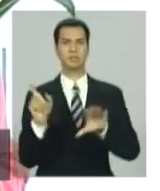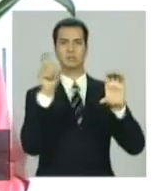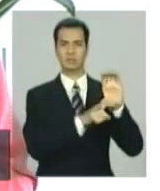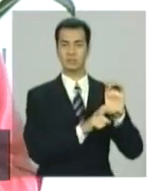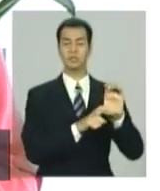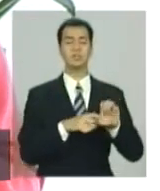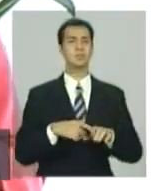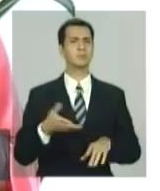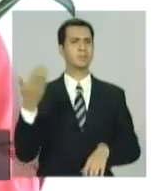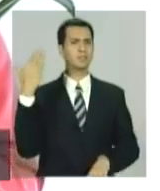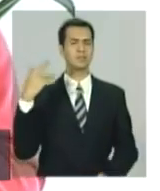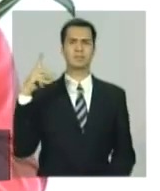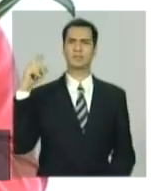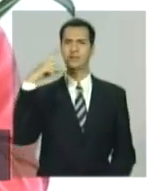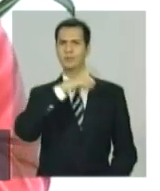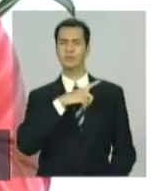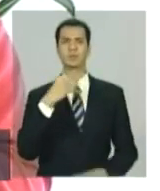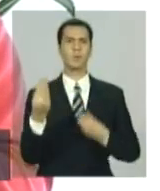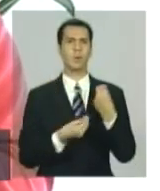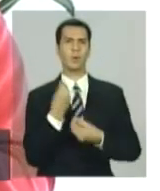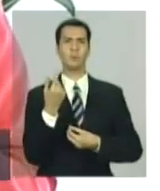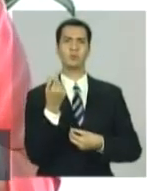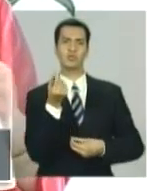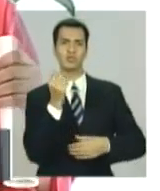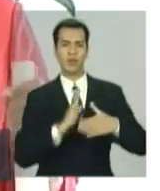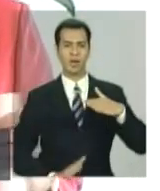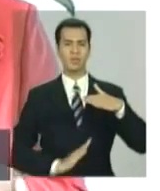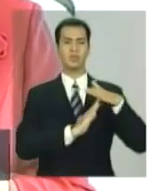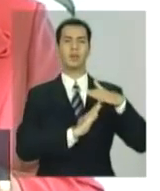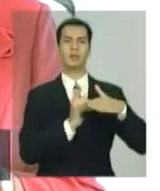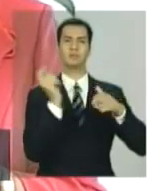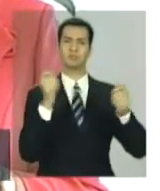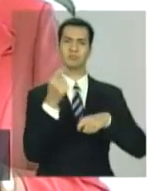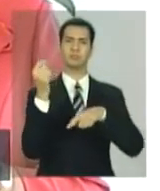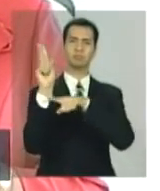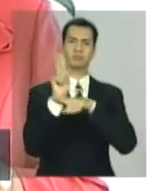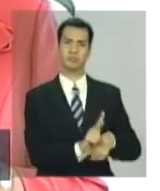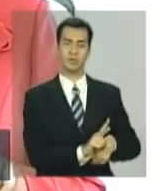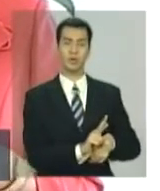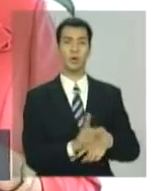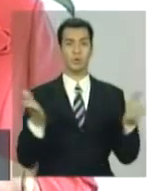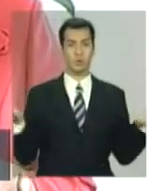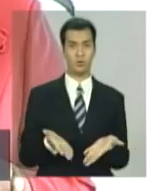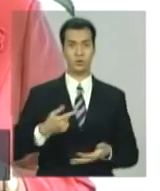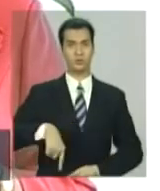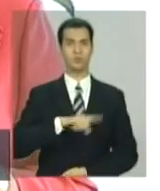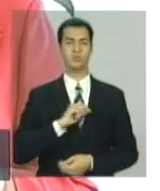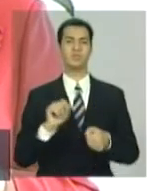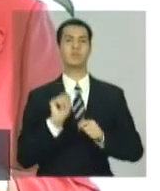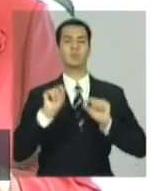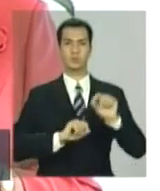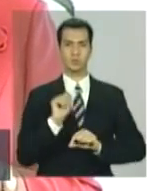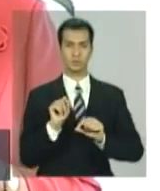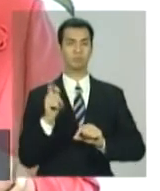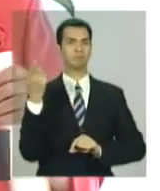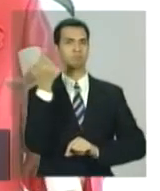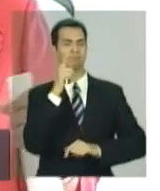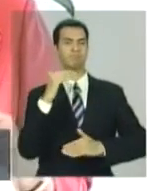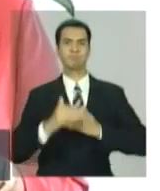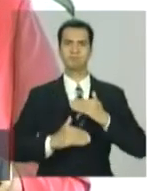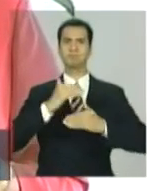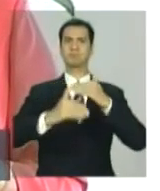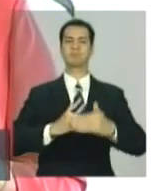conseguir limite de endividamento. O que nós estamos conseguindo aqui é um salto em relação